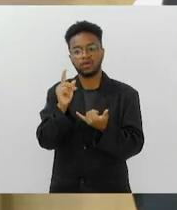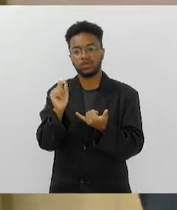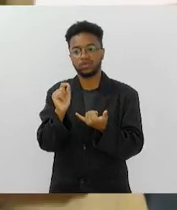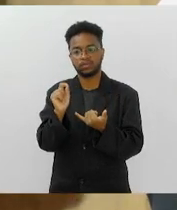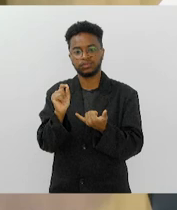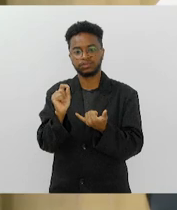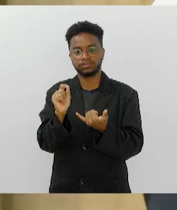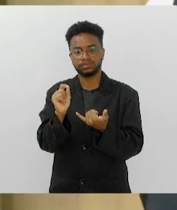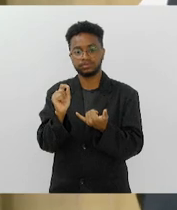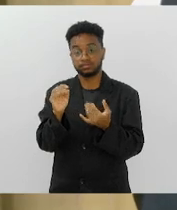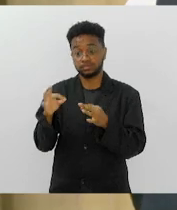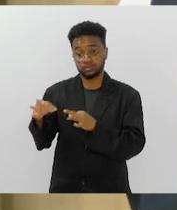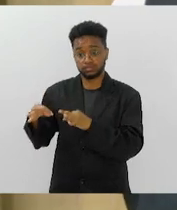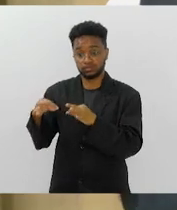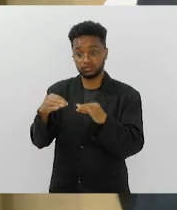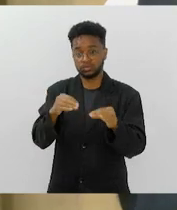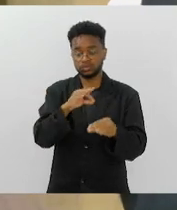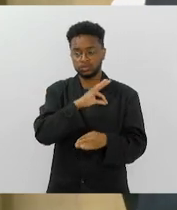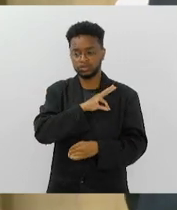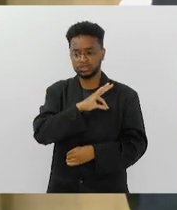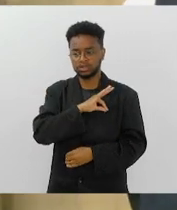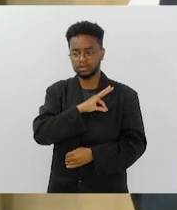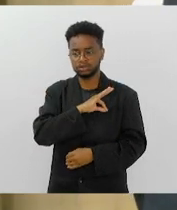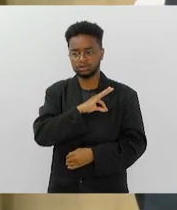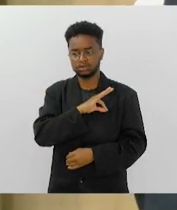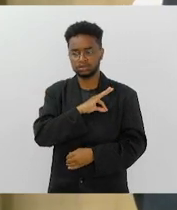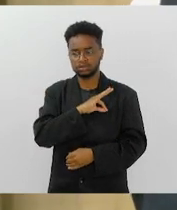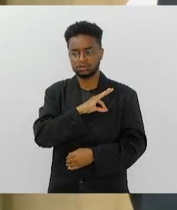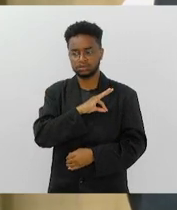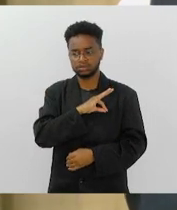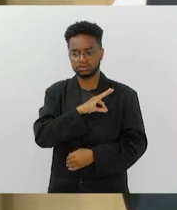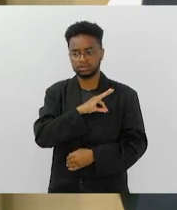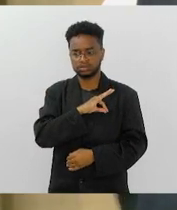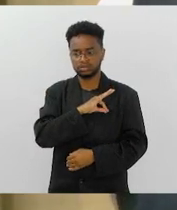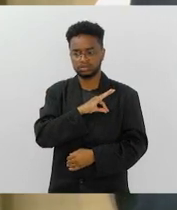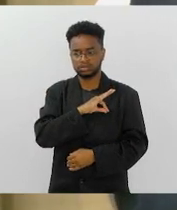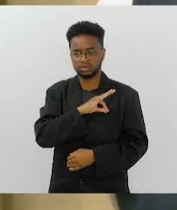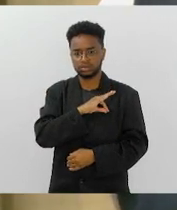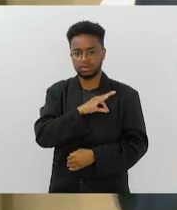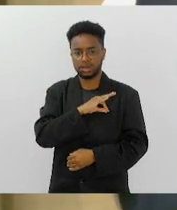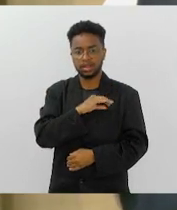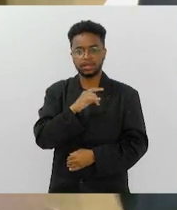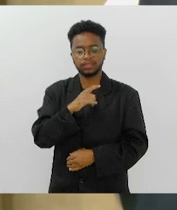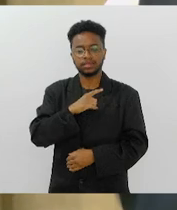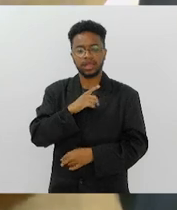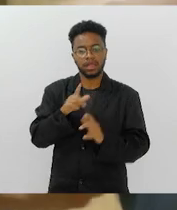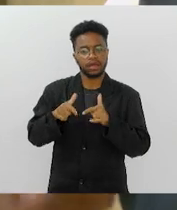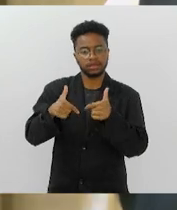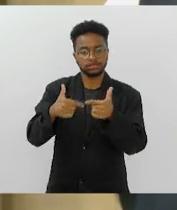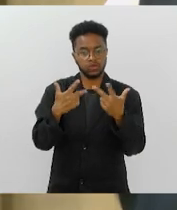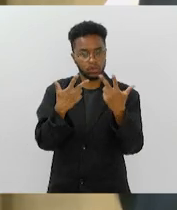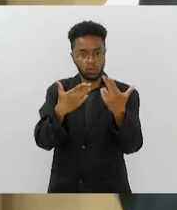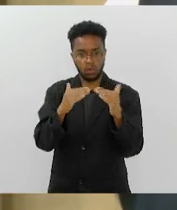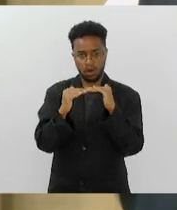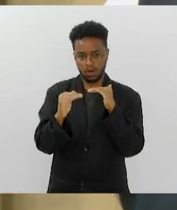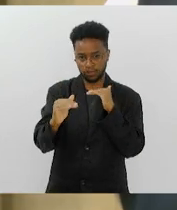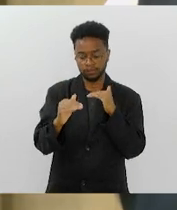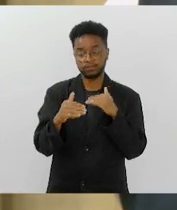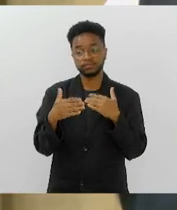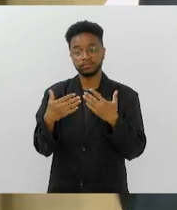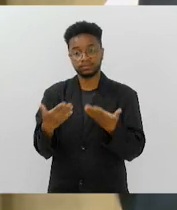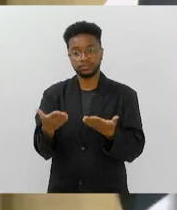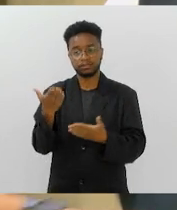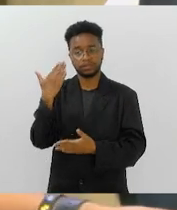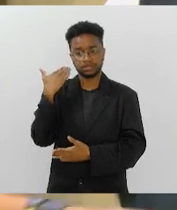todas as polícias calçam 40. Eu, quando entrei na minha instituição há 31 anos atrás, ainda como cadete lá nos